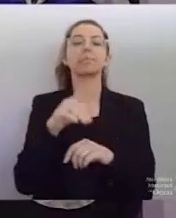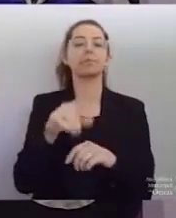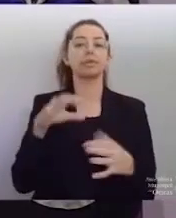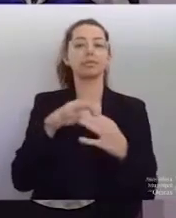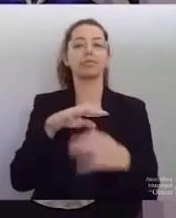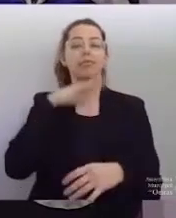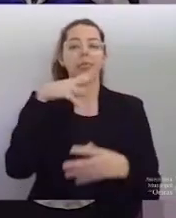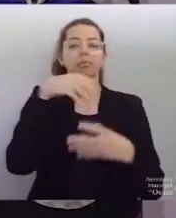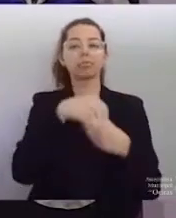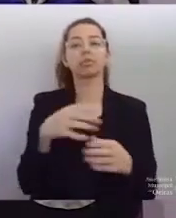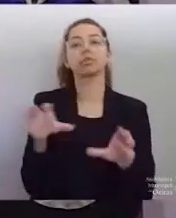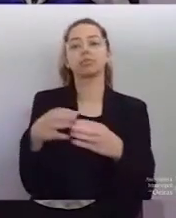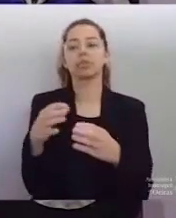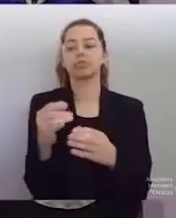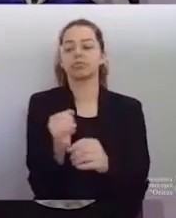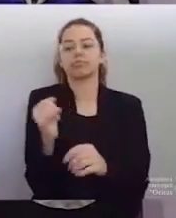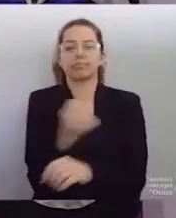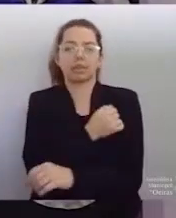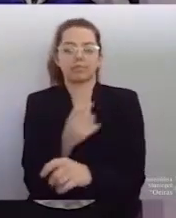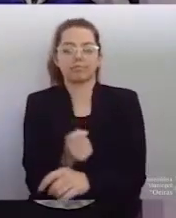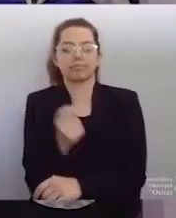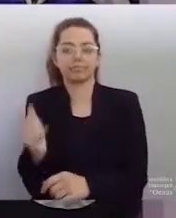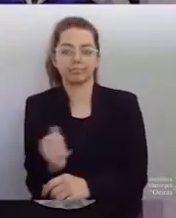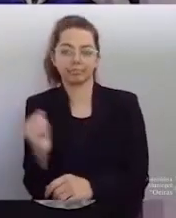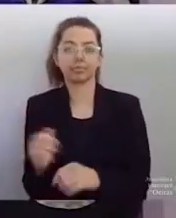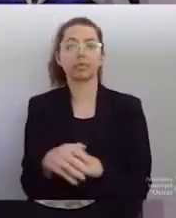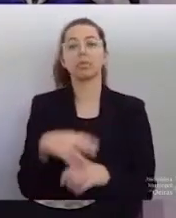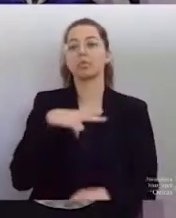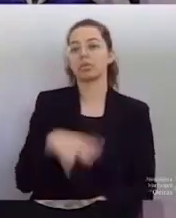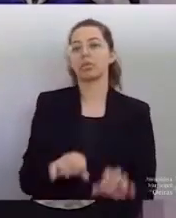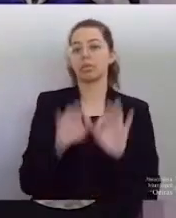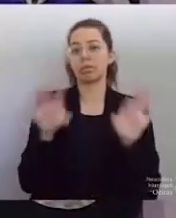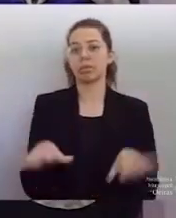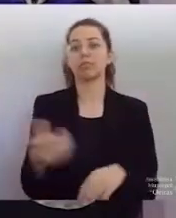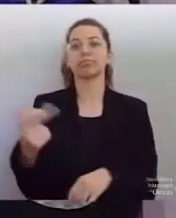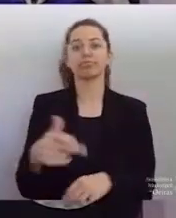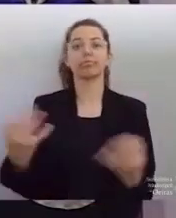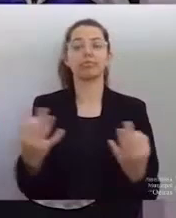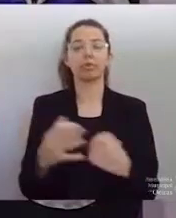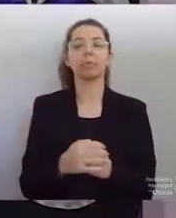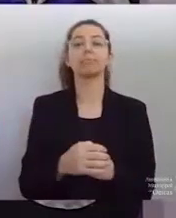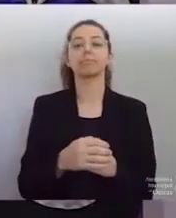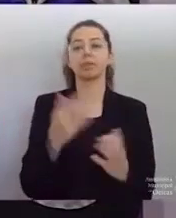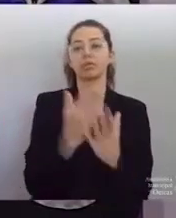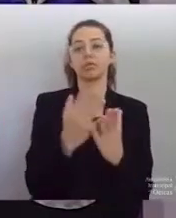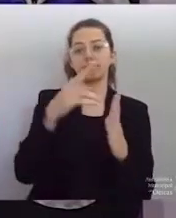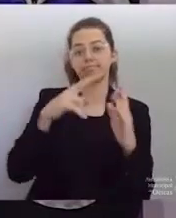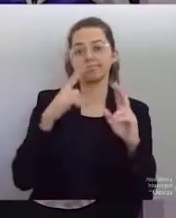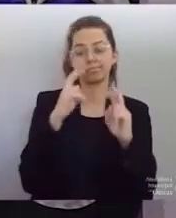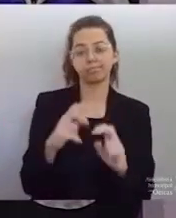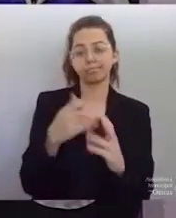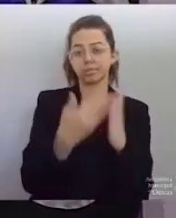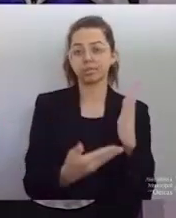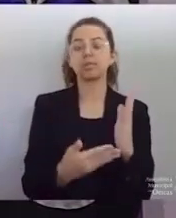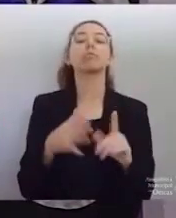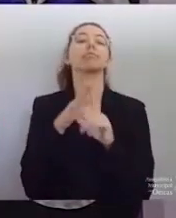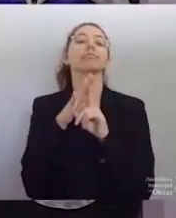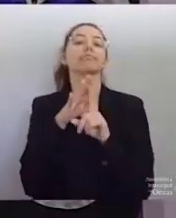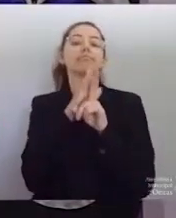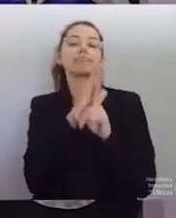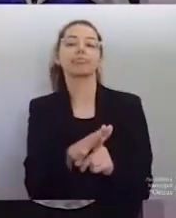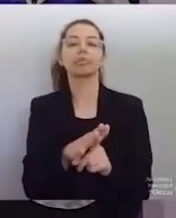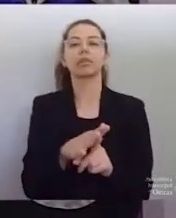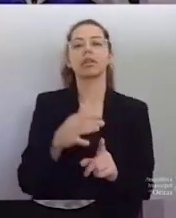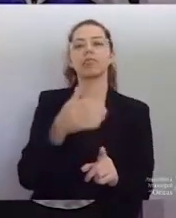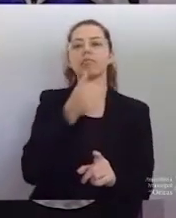vizinhança. O mesmo aconteceu em Portugal. Como reconhece o estudo, discriminação e vitimização em função da orientação